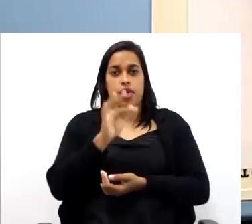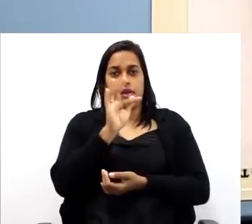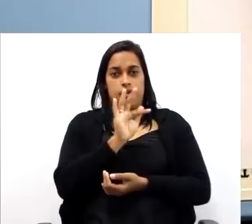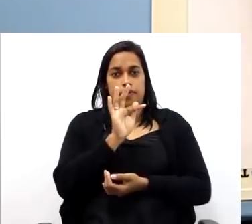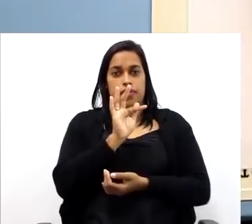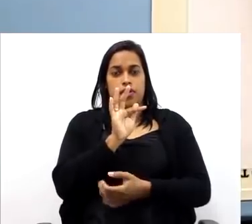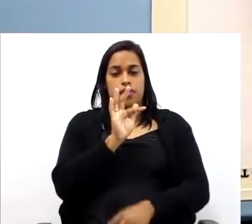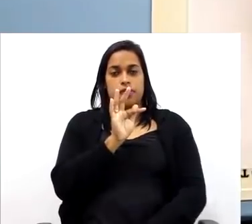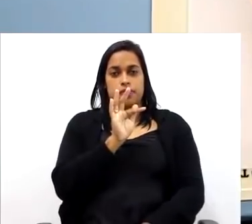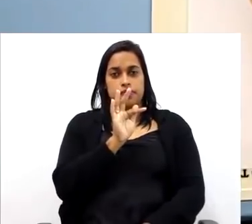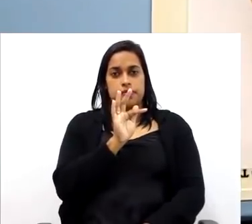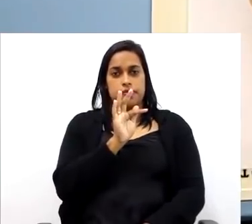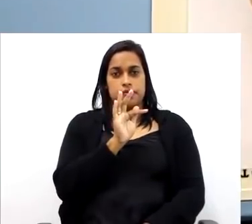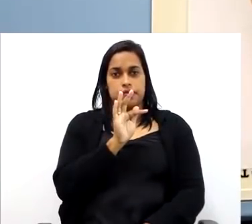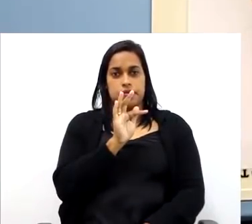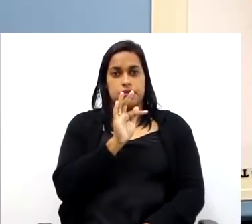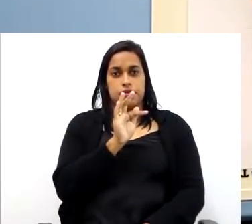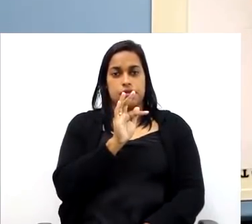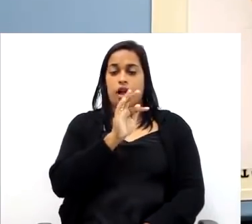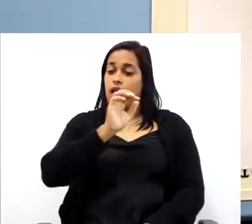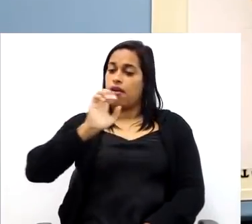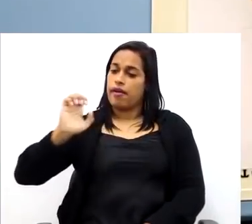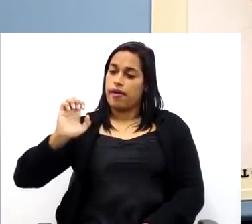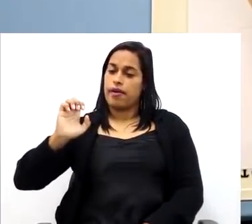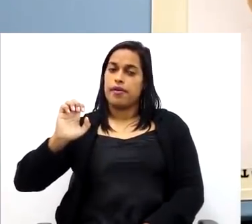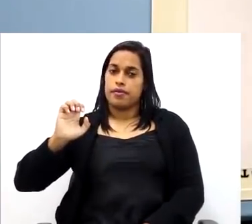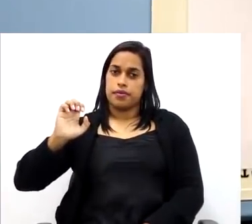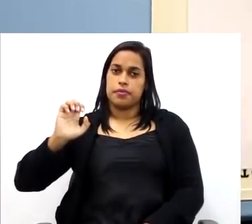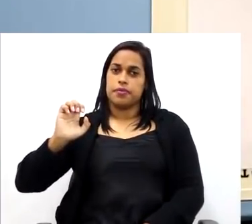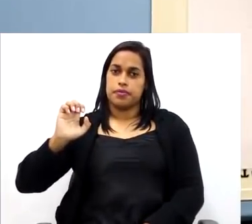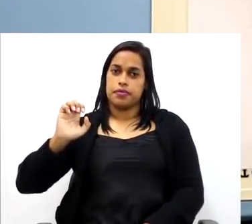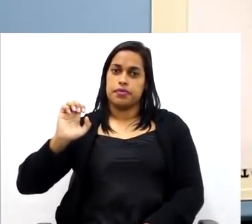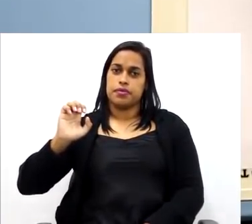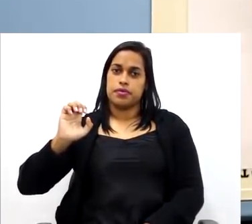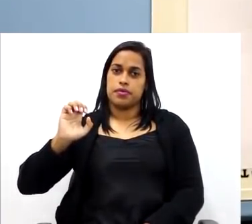ponto F, ponto E,